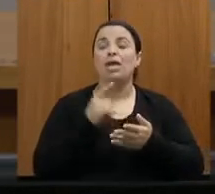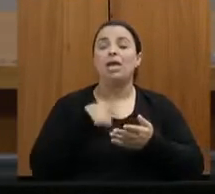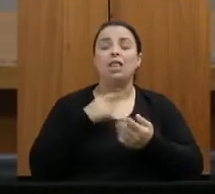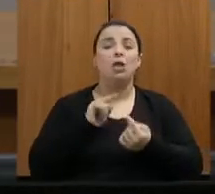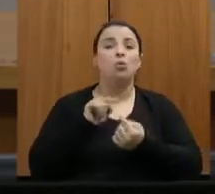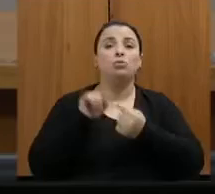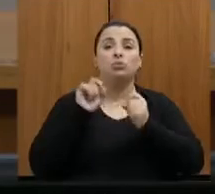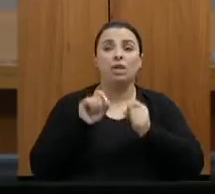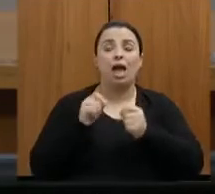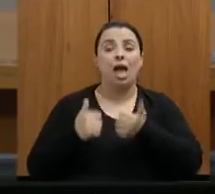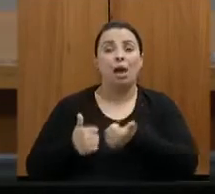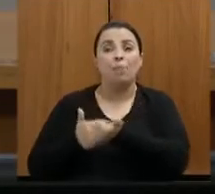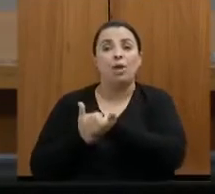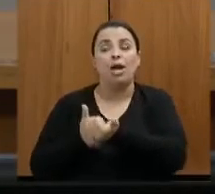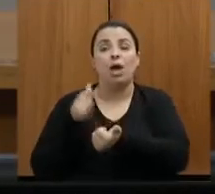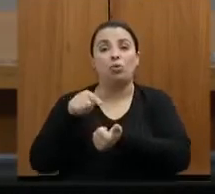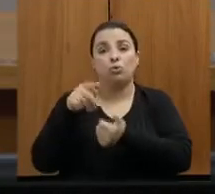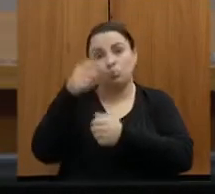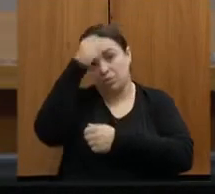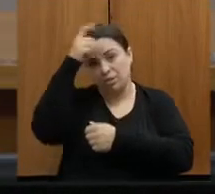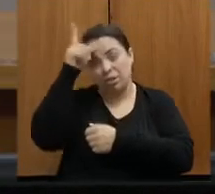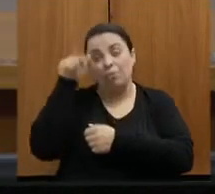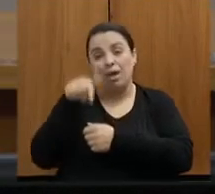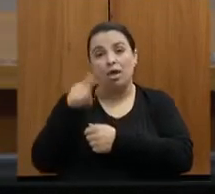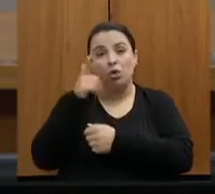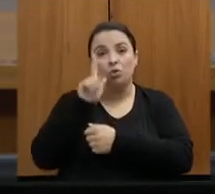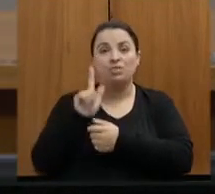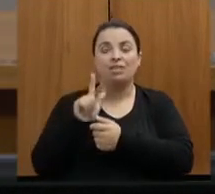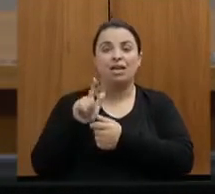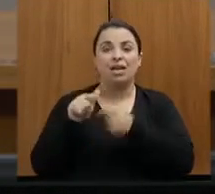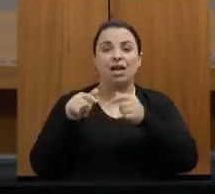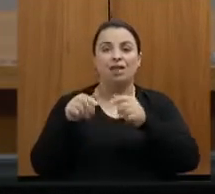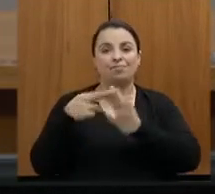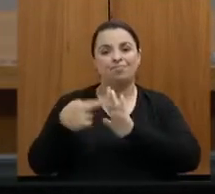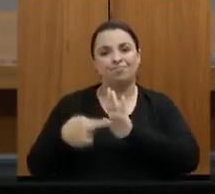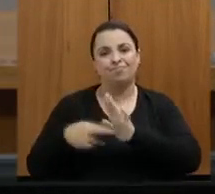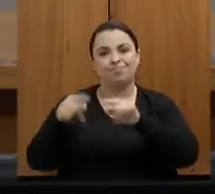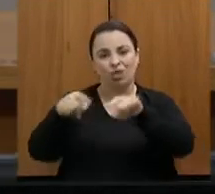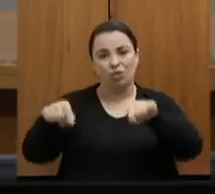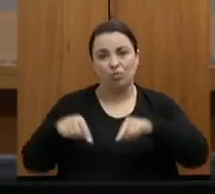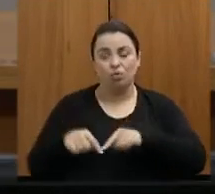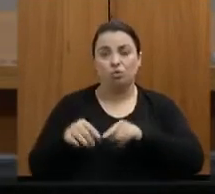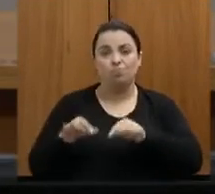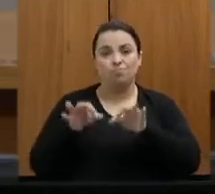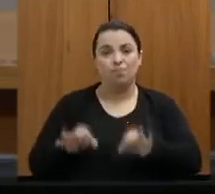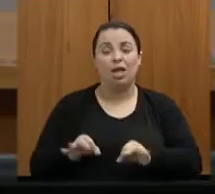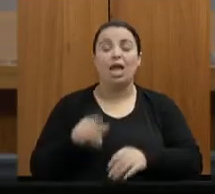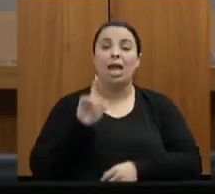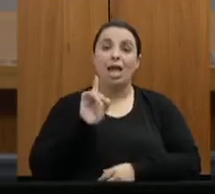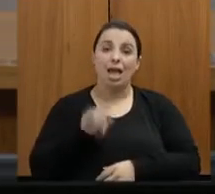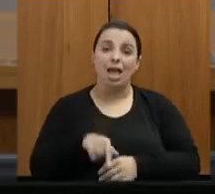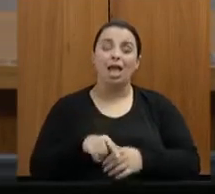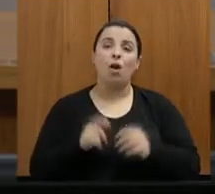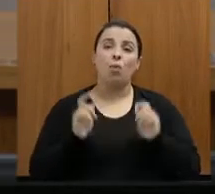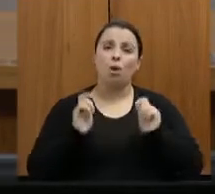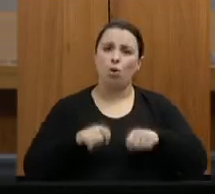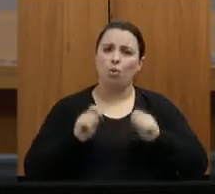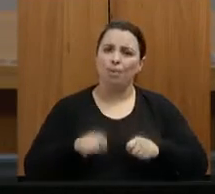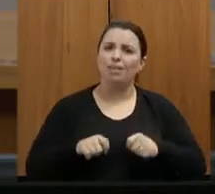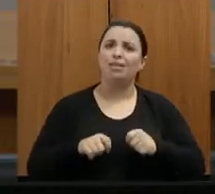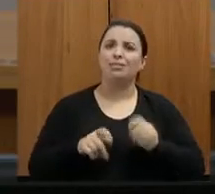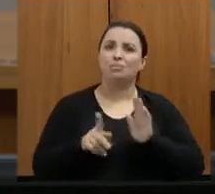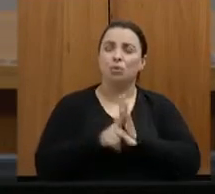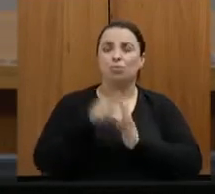possam ter a condição de fazer a regularização fundiária. É uma competência princípua do município,